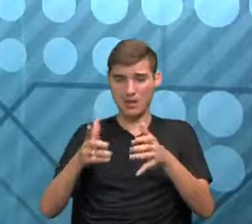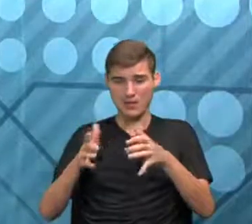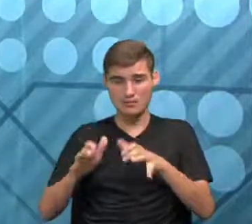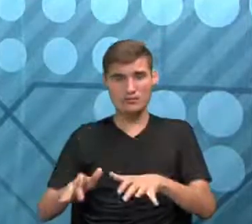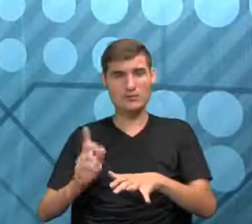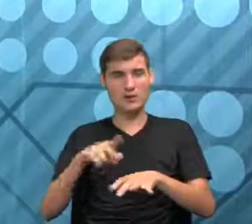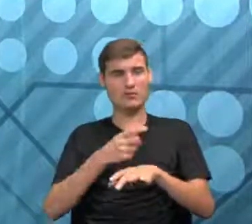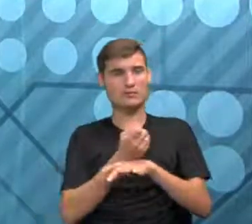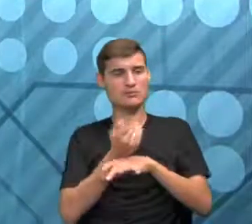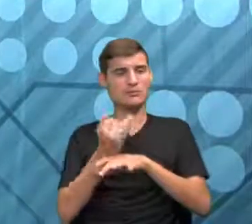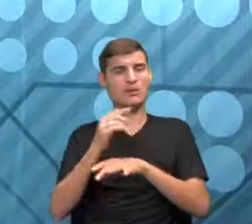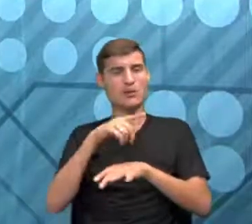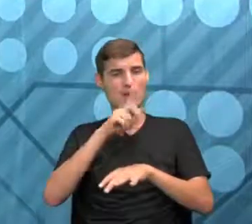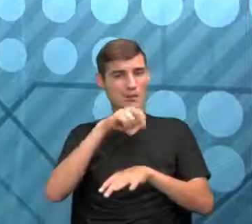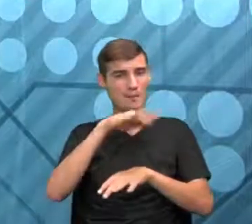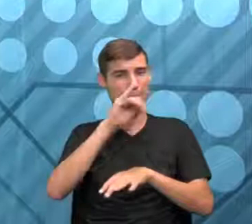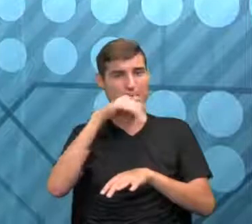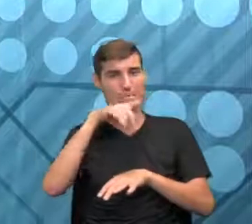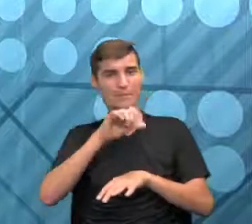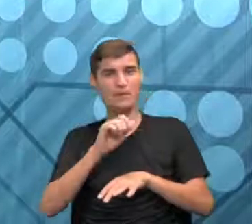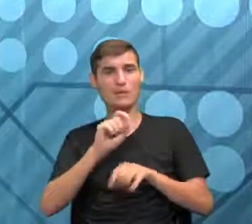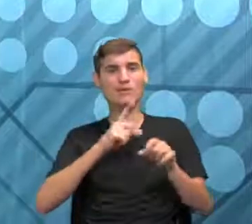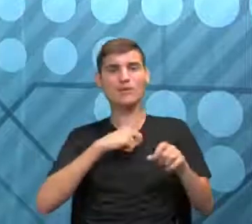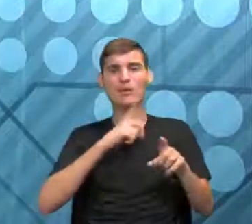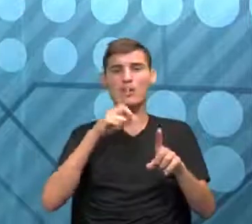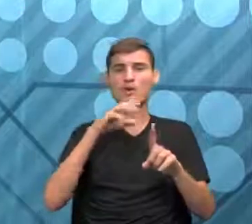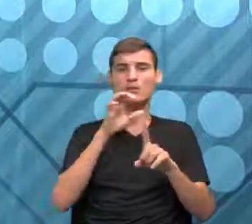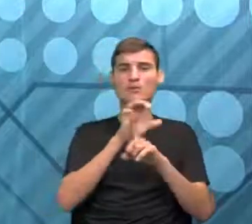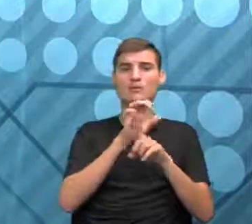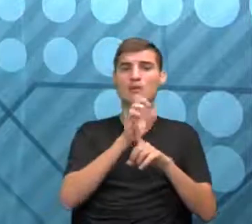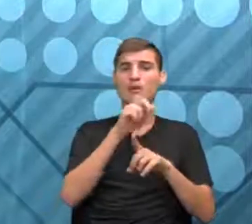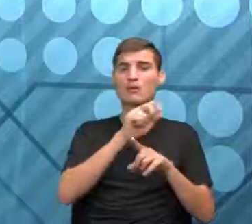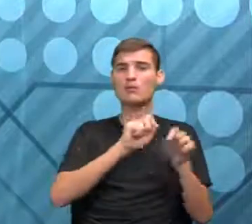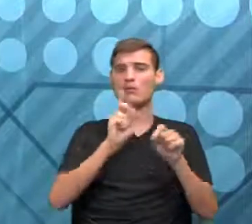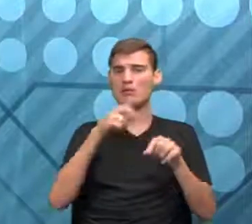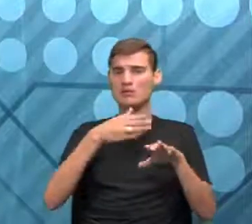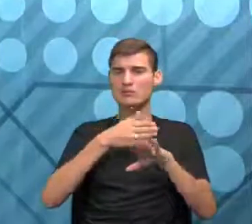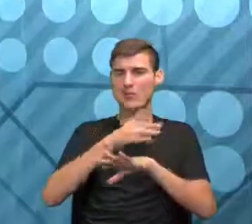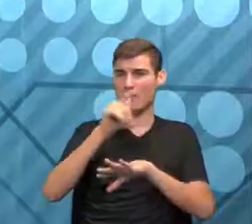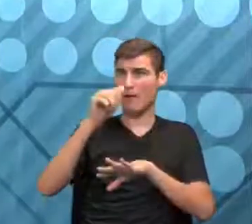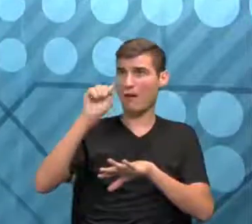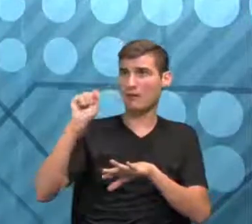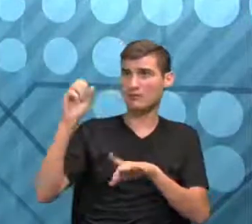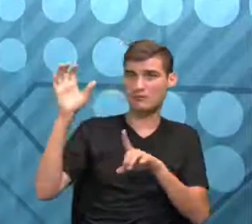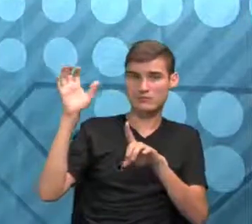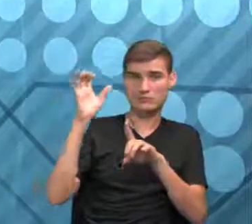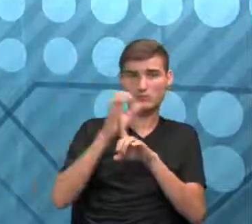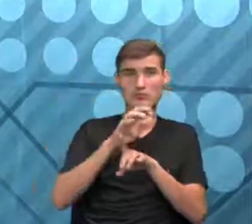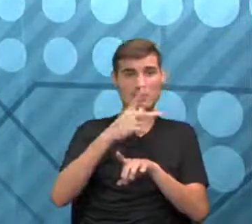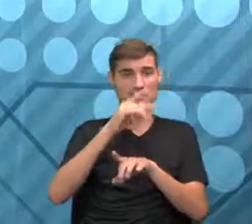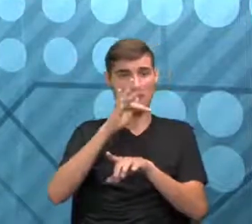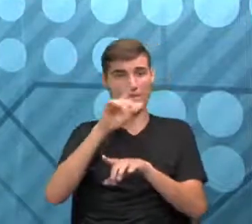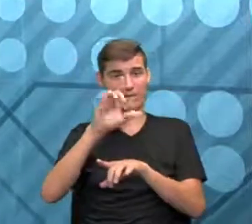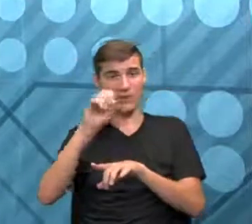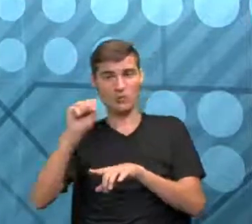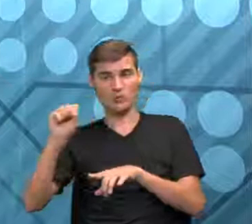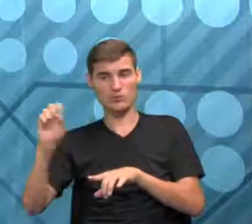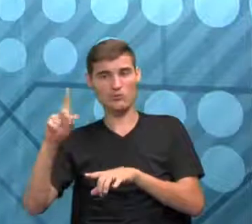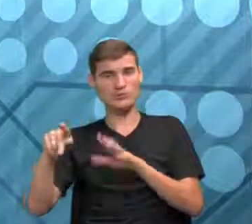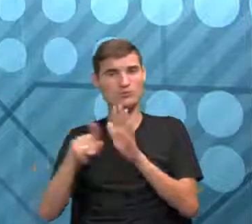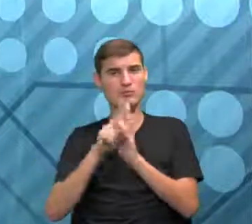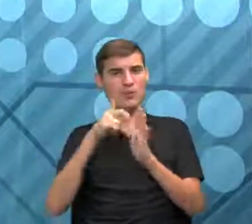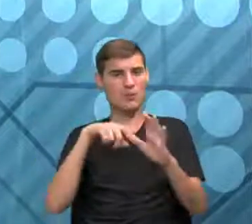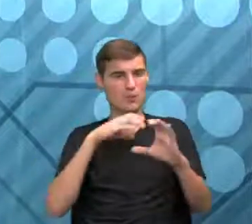a frequência, essa é a banda. Olha, o que pode interferir nesse sinal? É gás atmosférico? É PFLOS? Entendeu? Eu quero